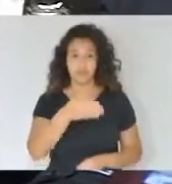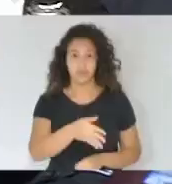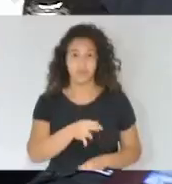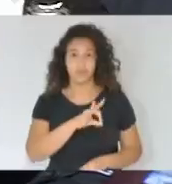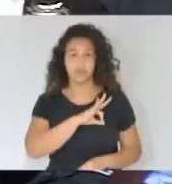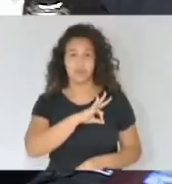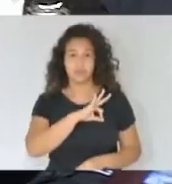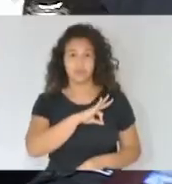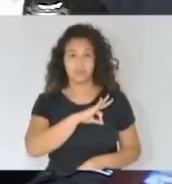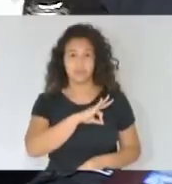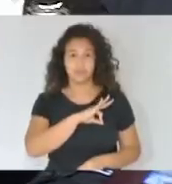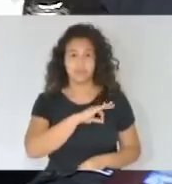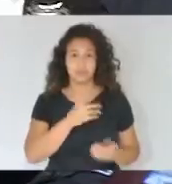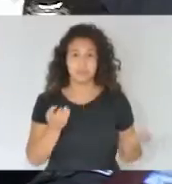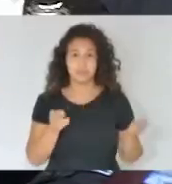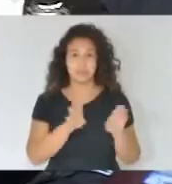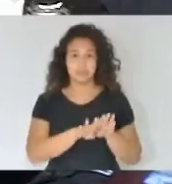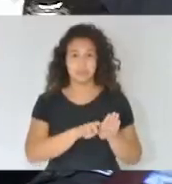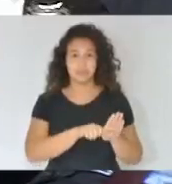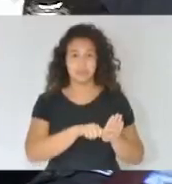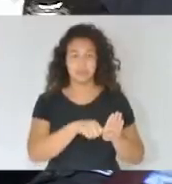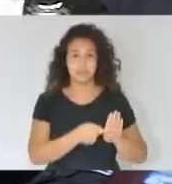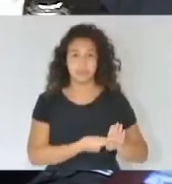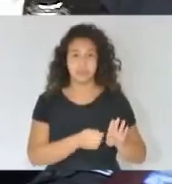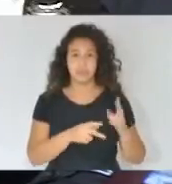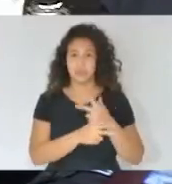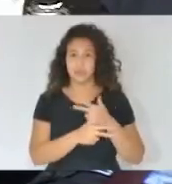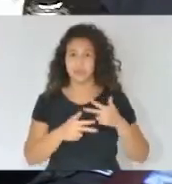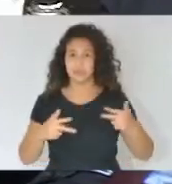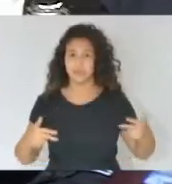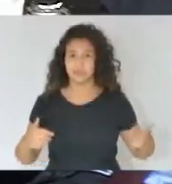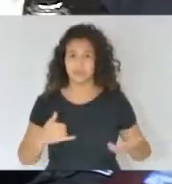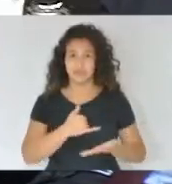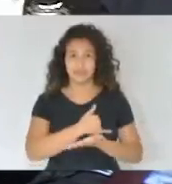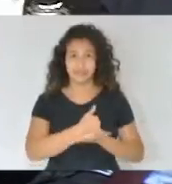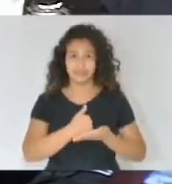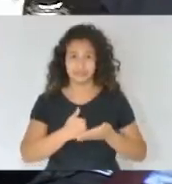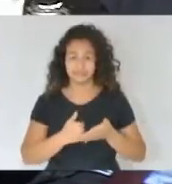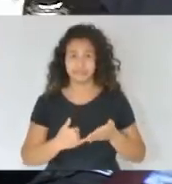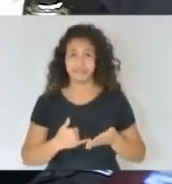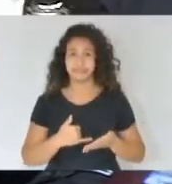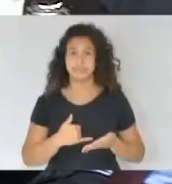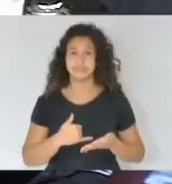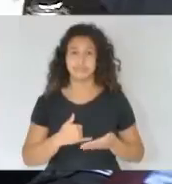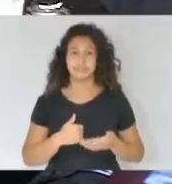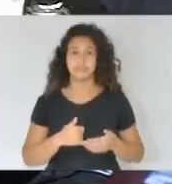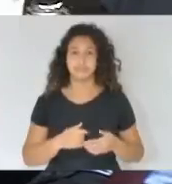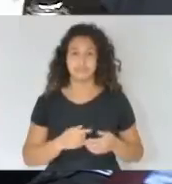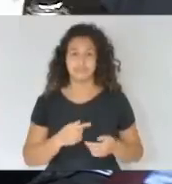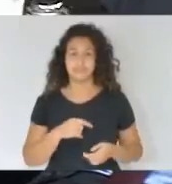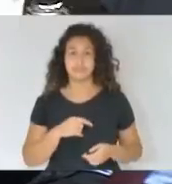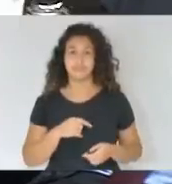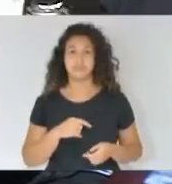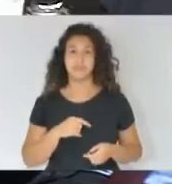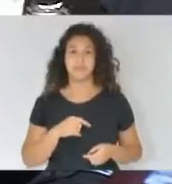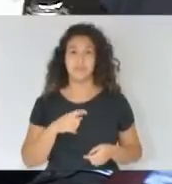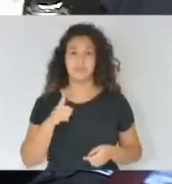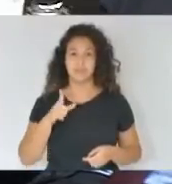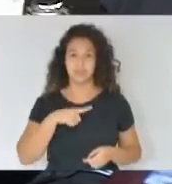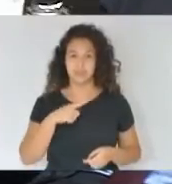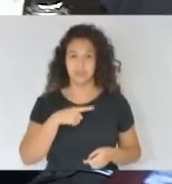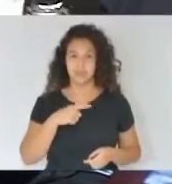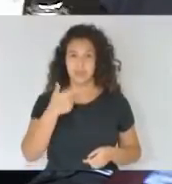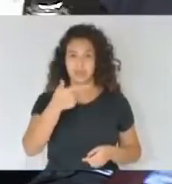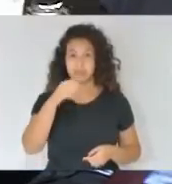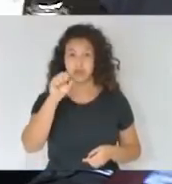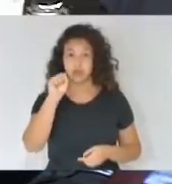e acabamos prendendo diversos traficantes de drogas. A minha equipe foi responsável pela prisão de um deles e havia 28 mandados